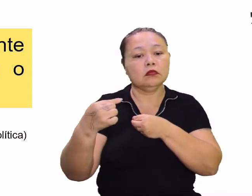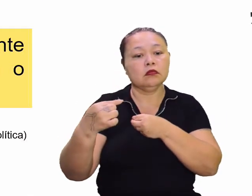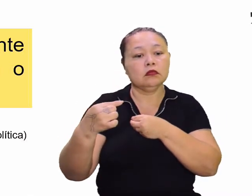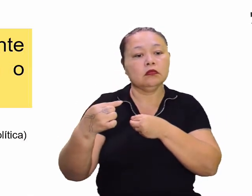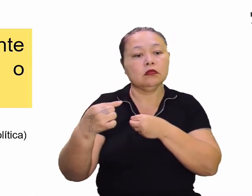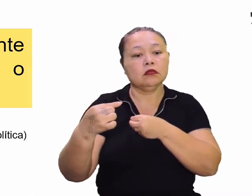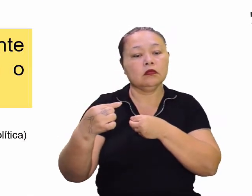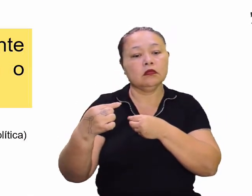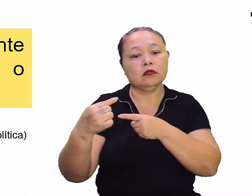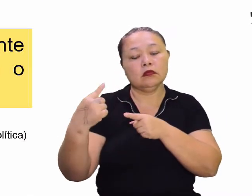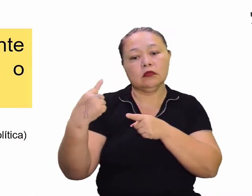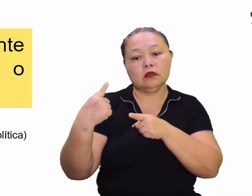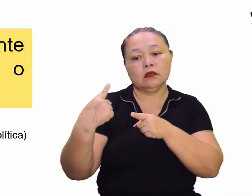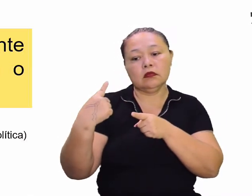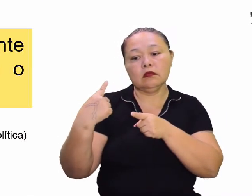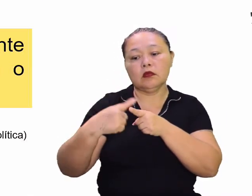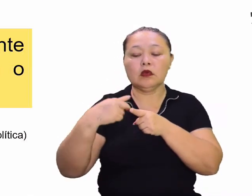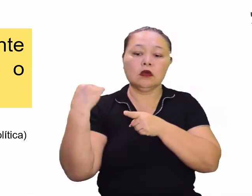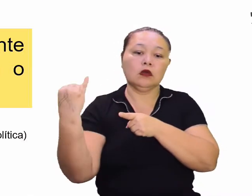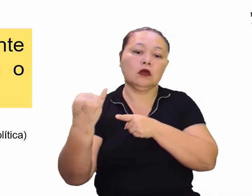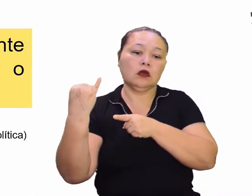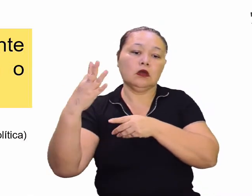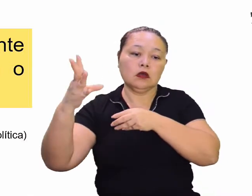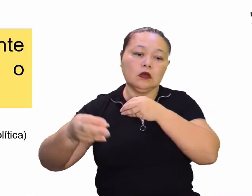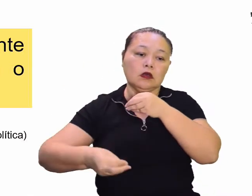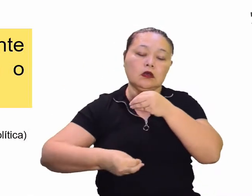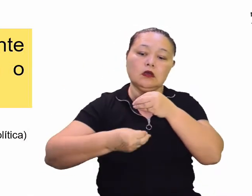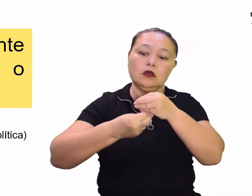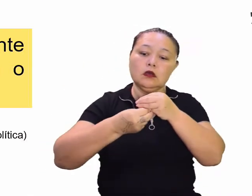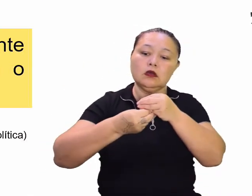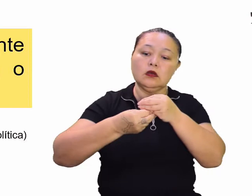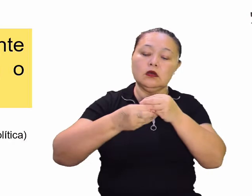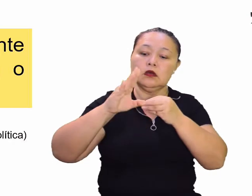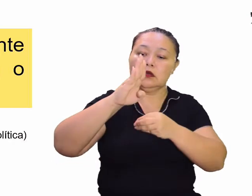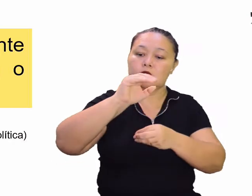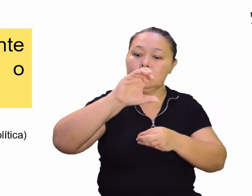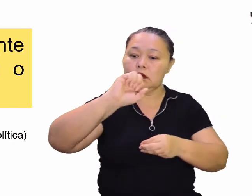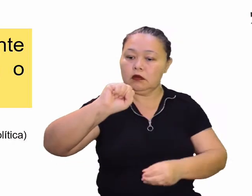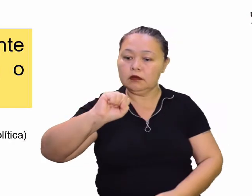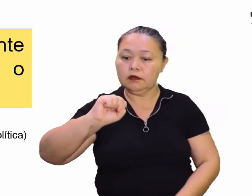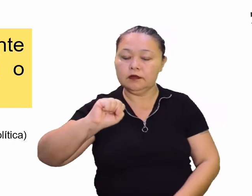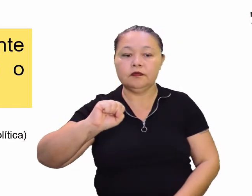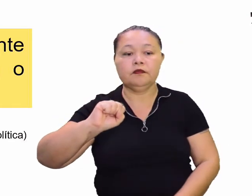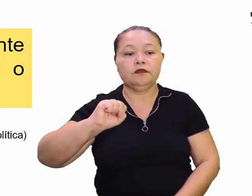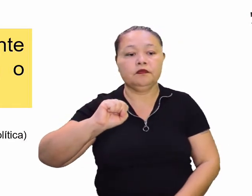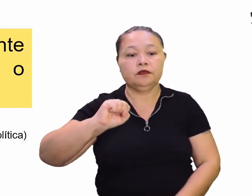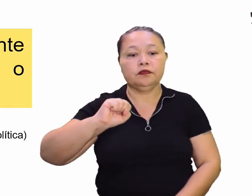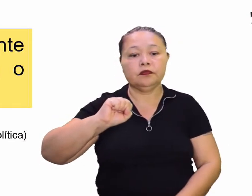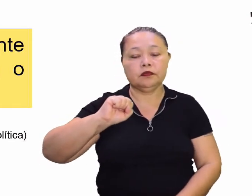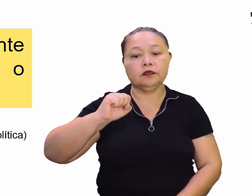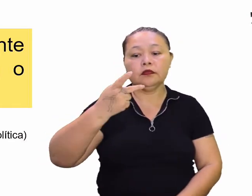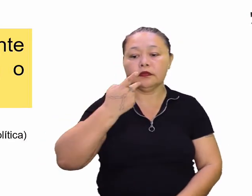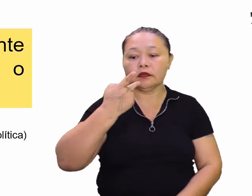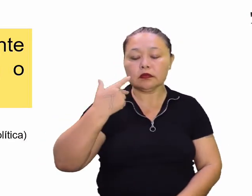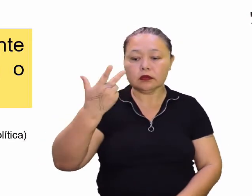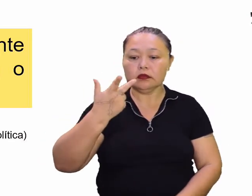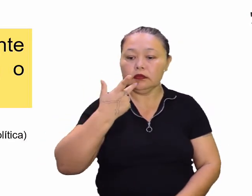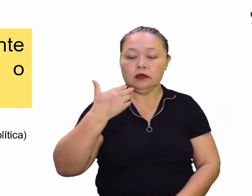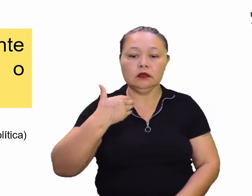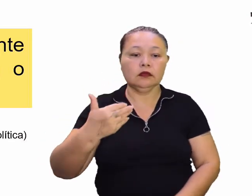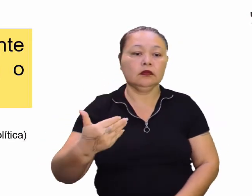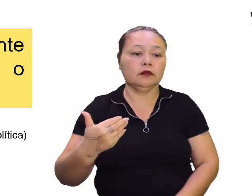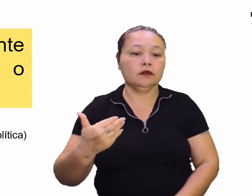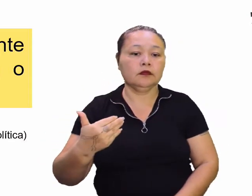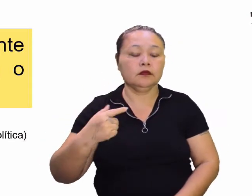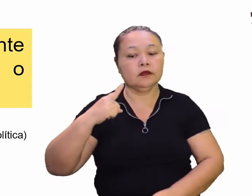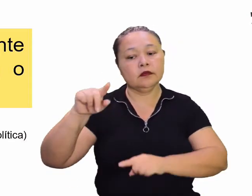que é a importância dela ao entrar no BRICS? Então, ela, como o professor Jorge falou lá inicialmente,